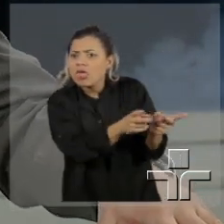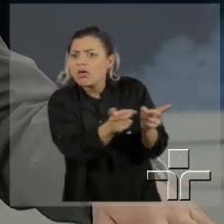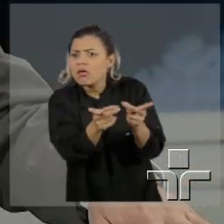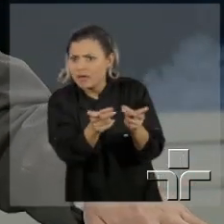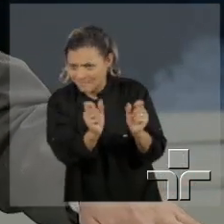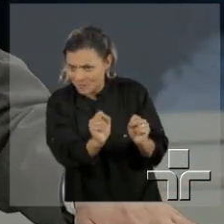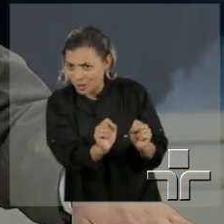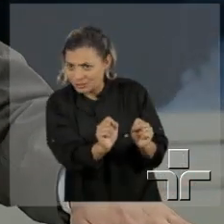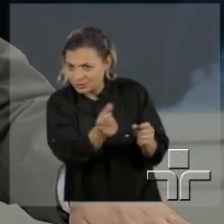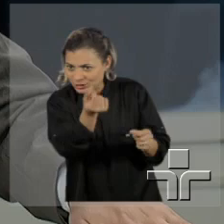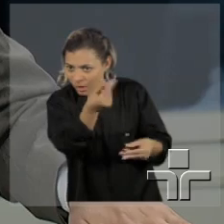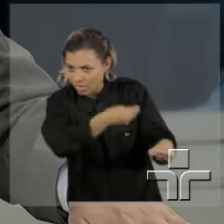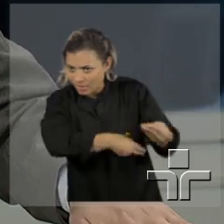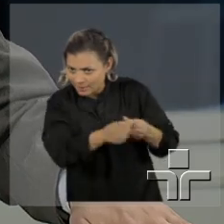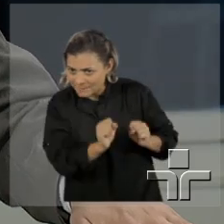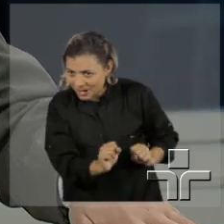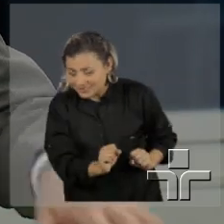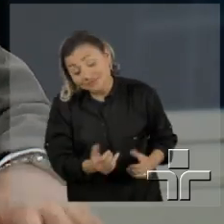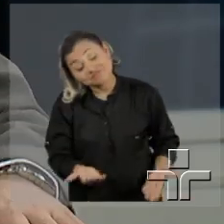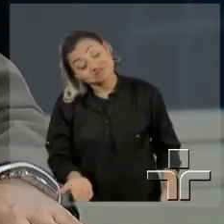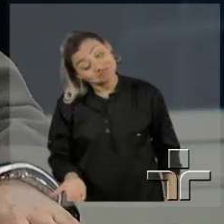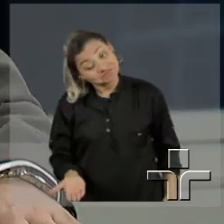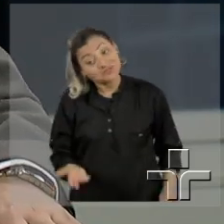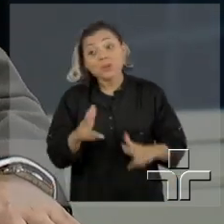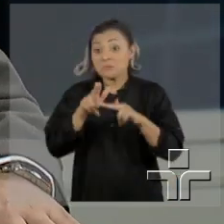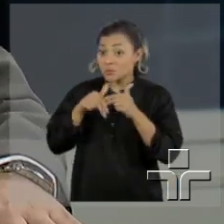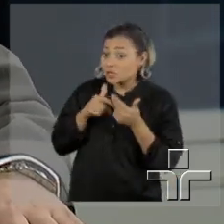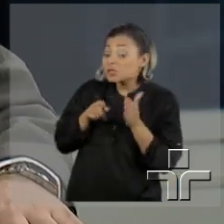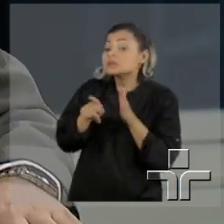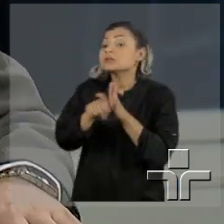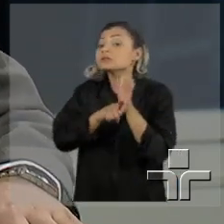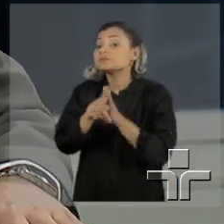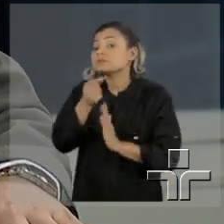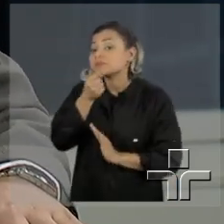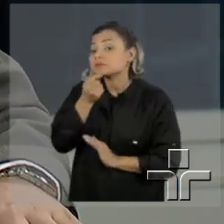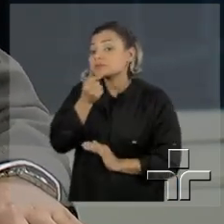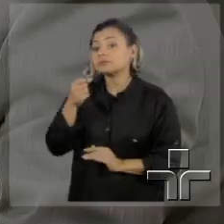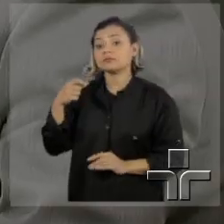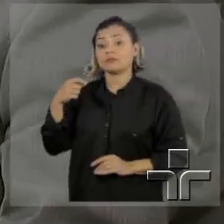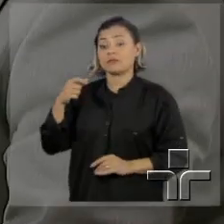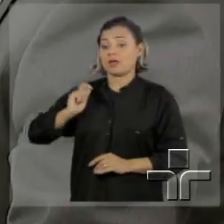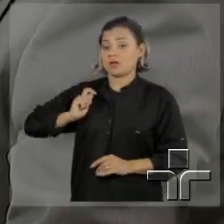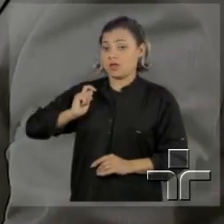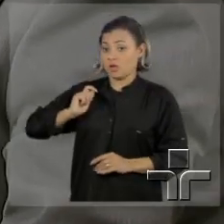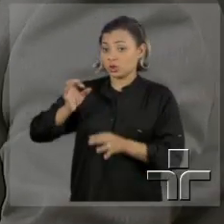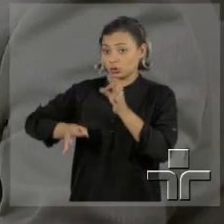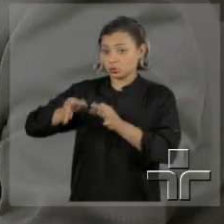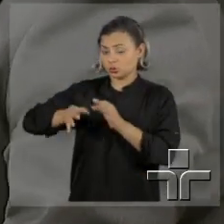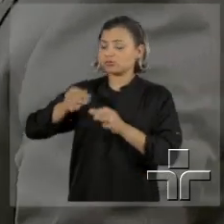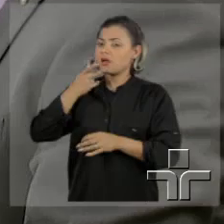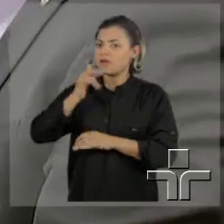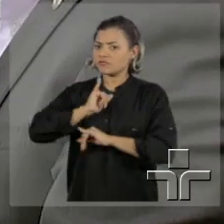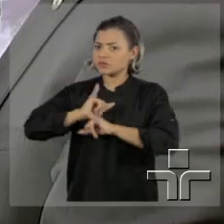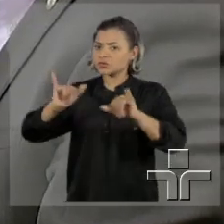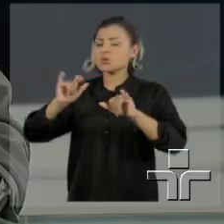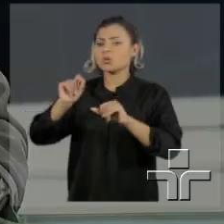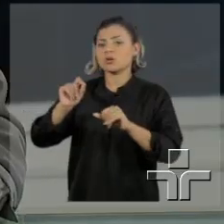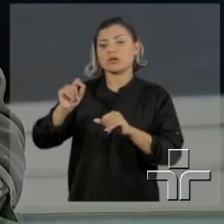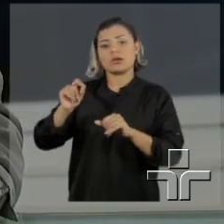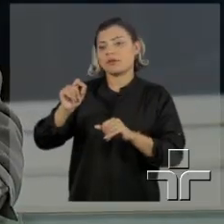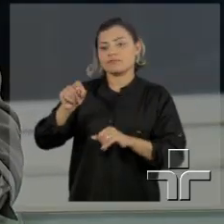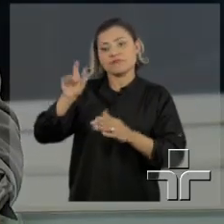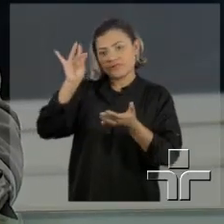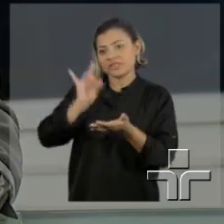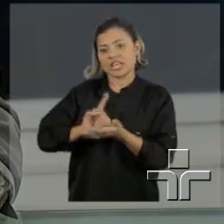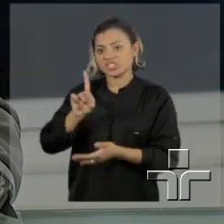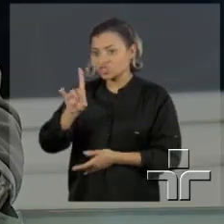quando na reportagem a Tameia disse que talvez ele não tenha se dado conta do impacto, duvido que ele não tenha. Ele